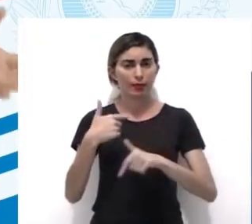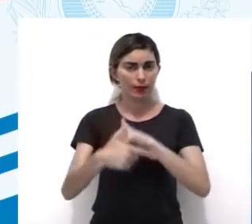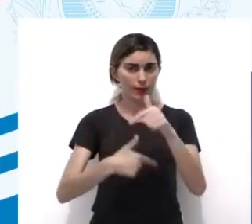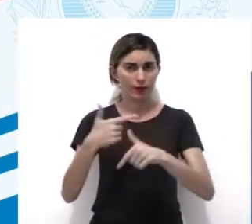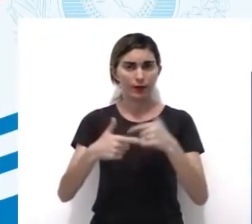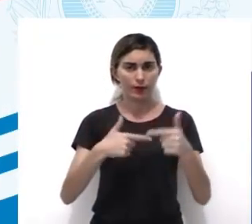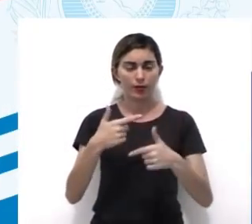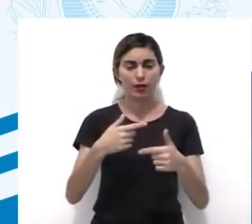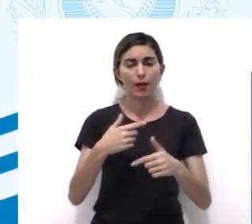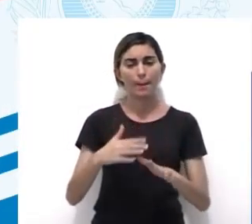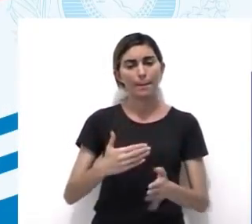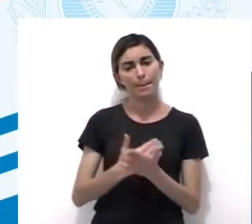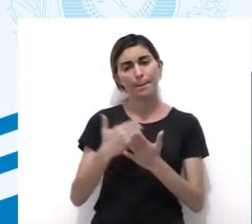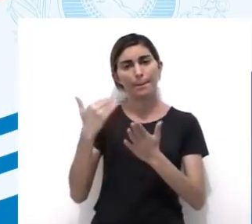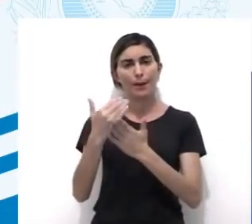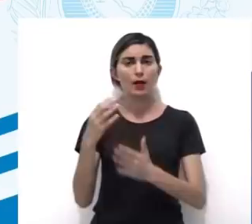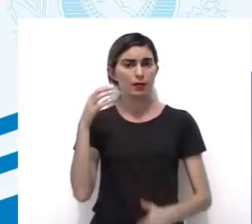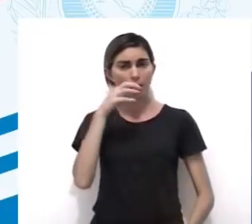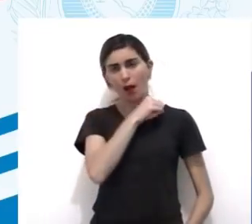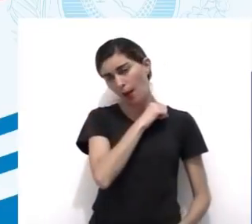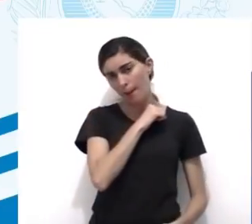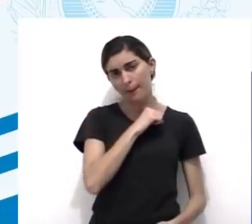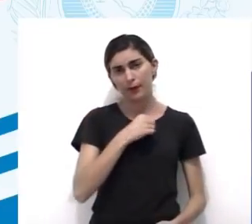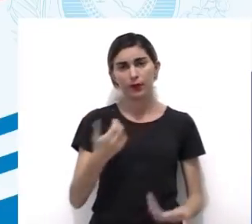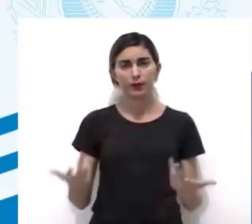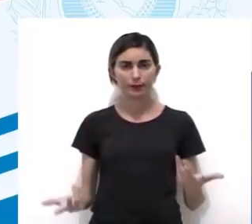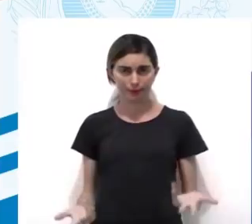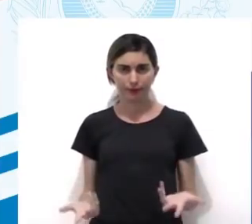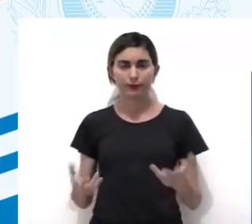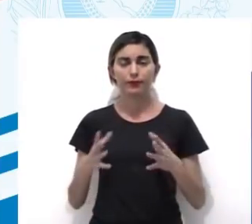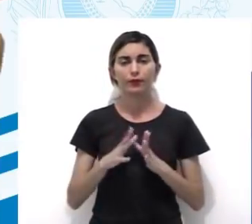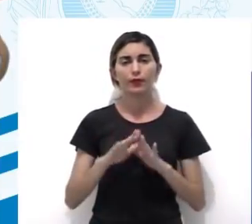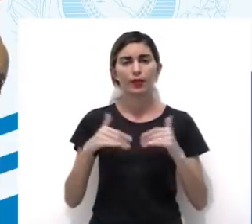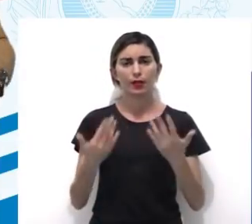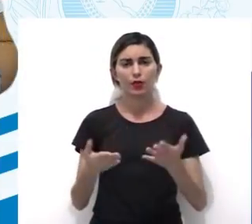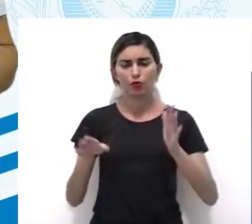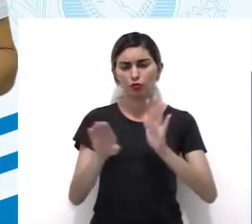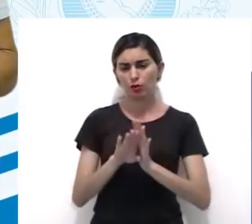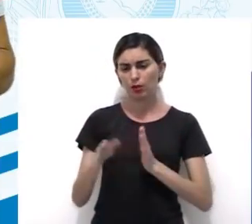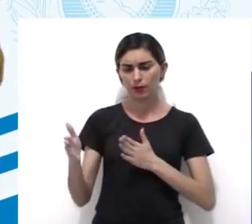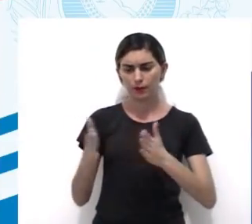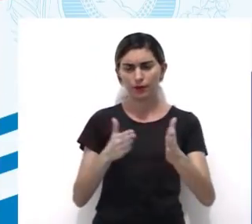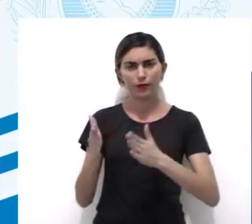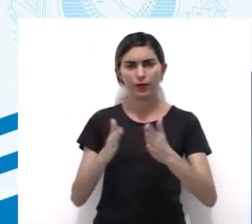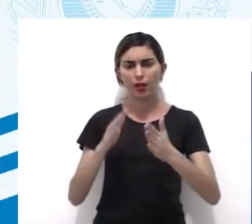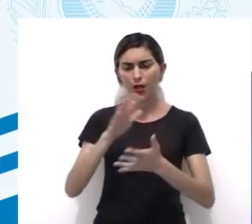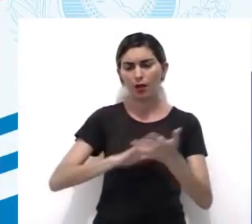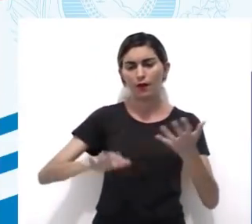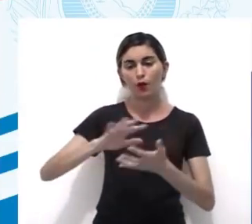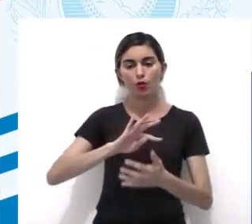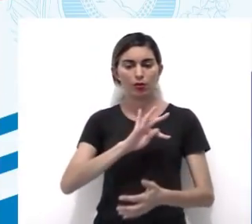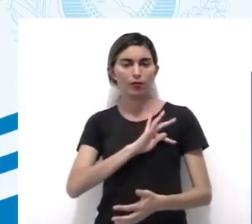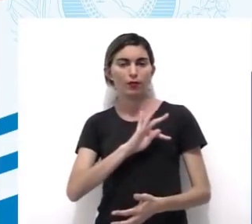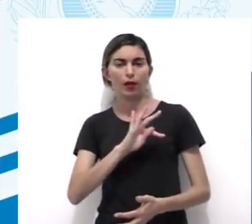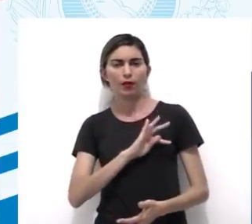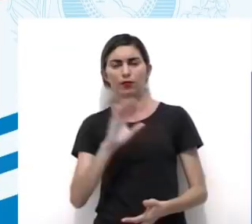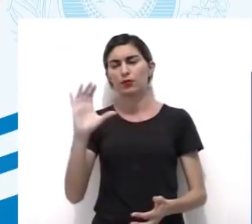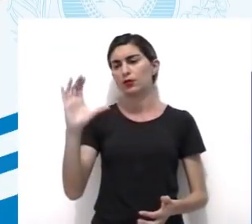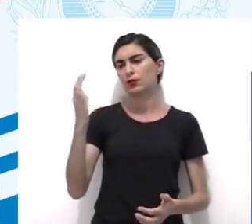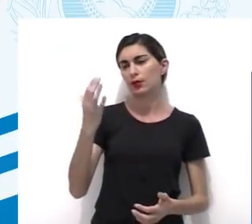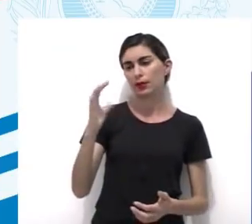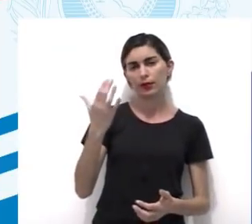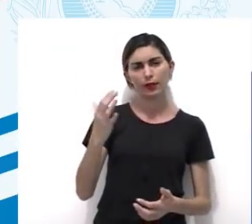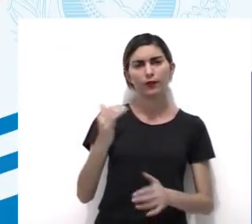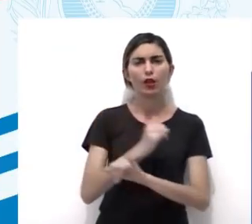atividades diárias muito mais rápidas e efetivas. Então chegamos ao momento da revolução técnico,